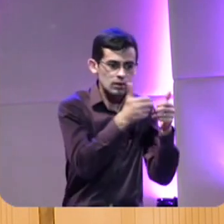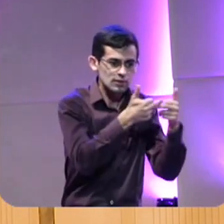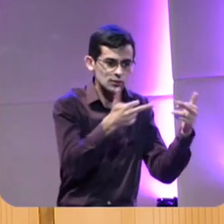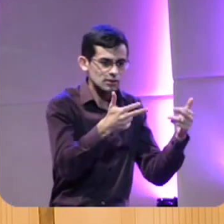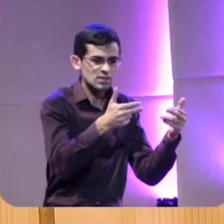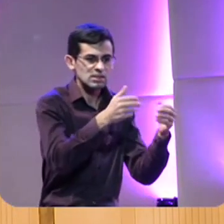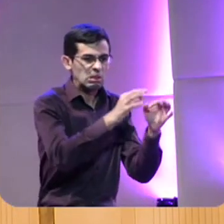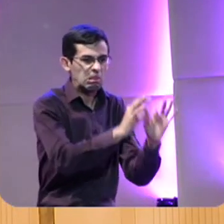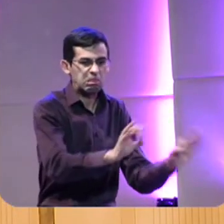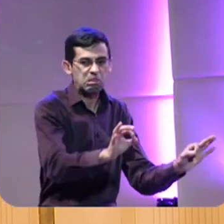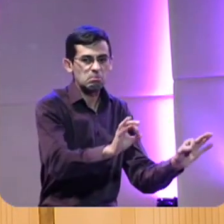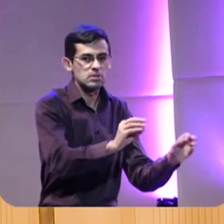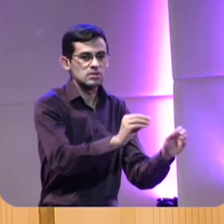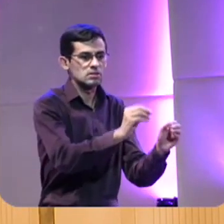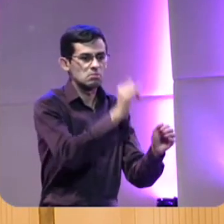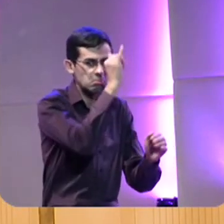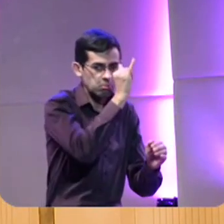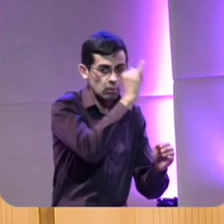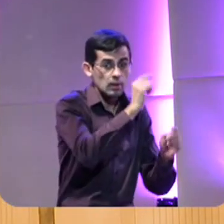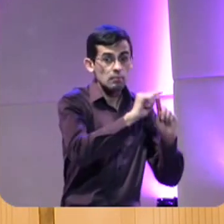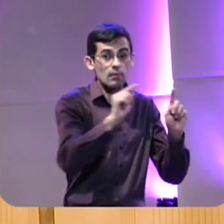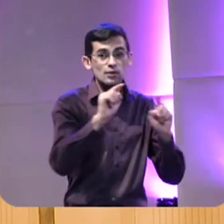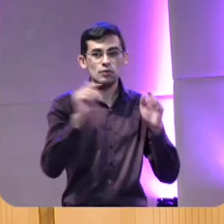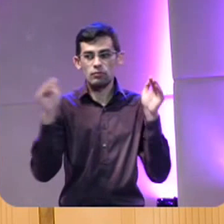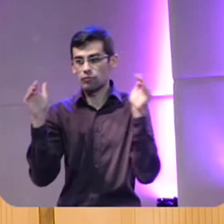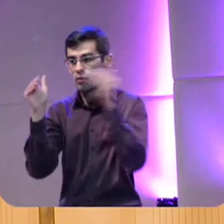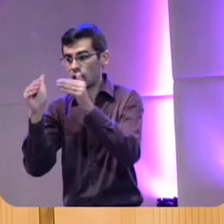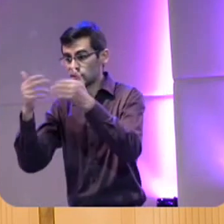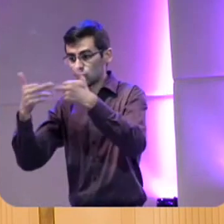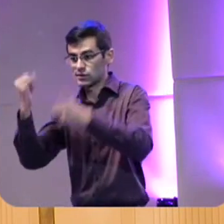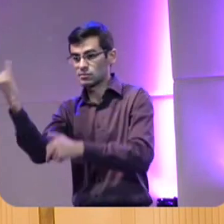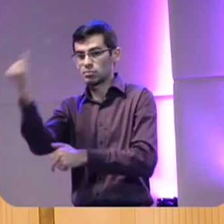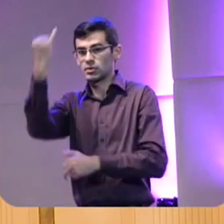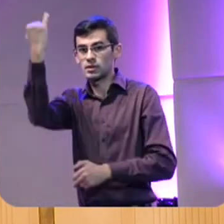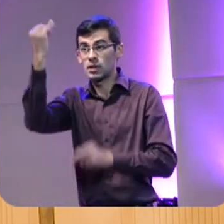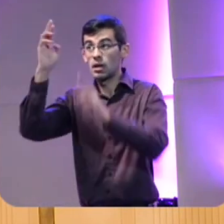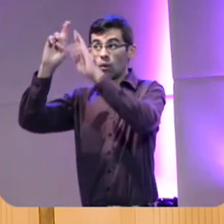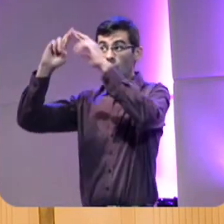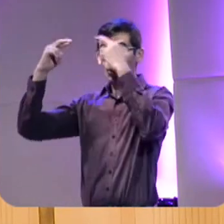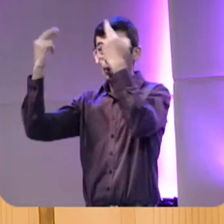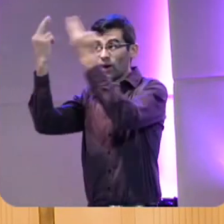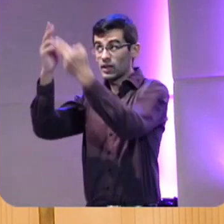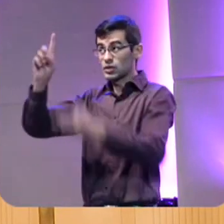e não naquilo que é essencial. E eu quero dizer para você que o reino de Deus tem